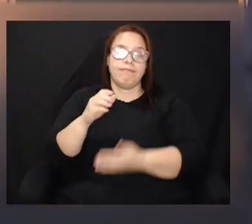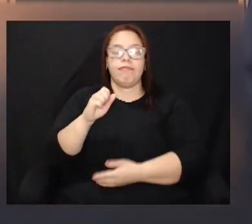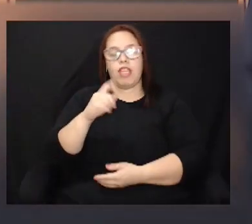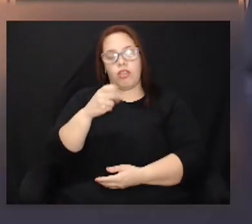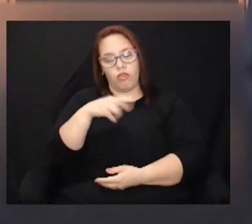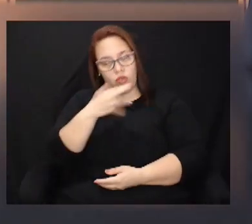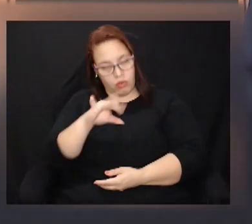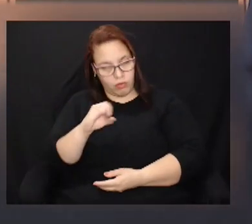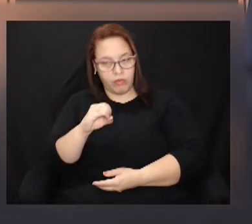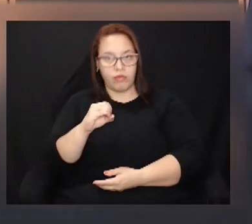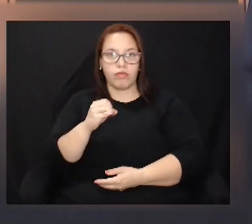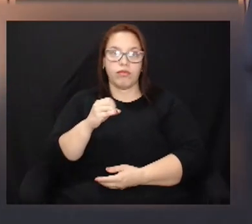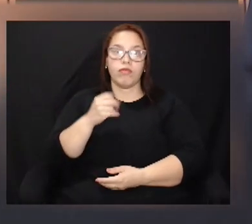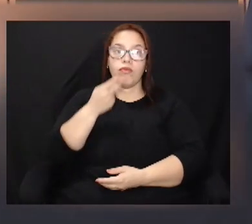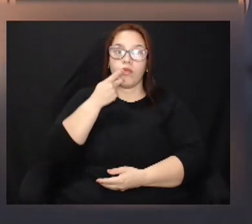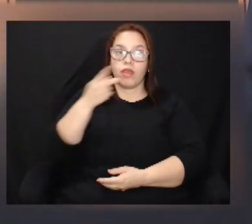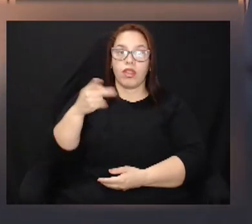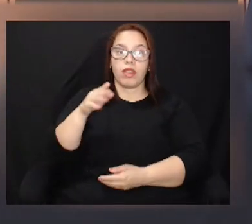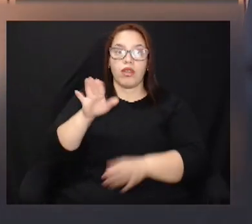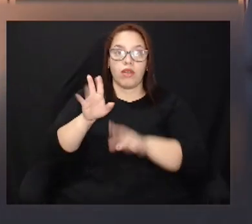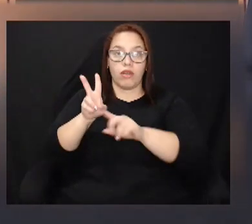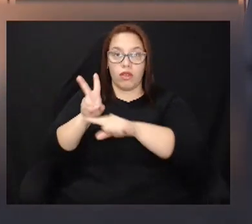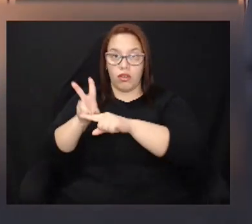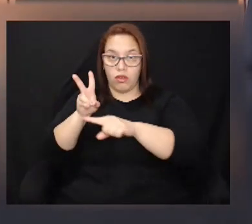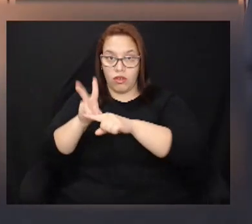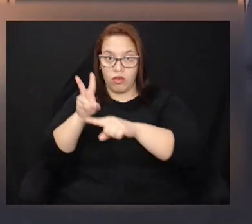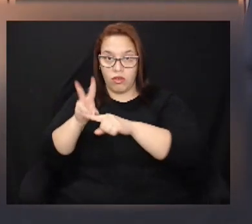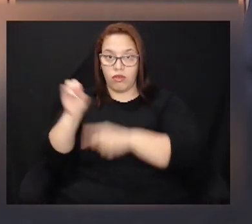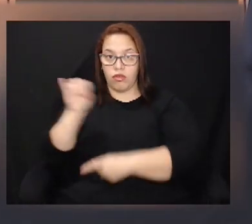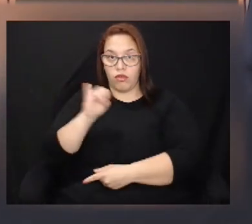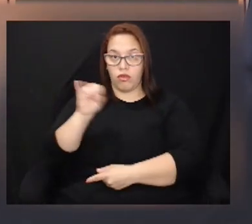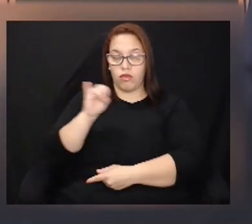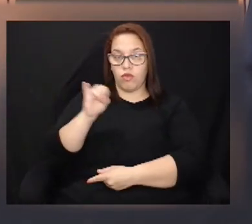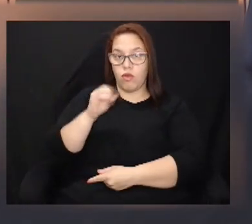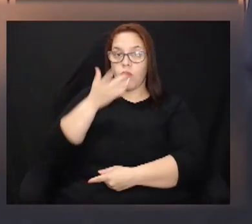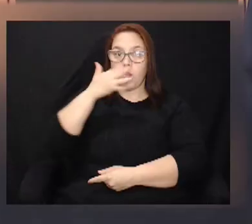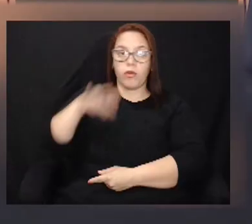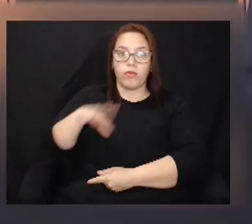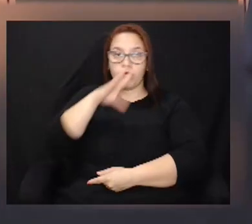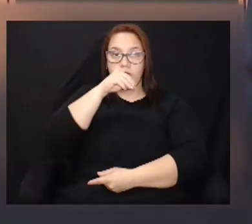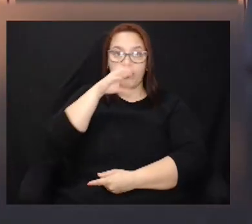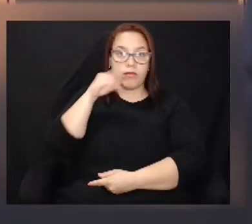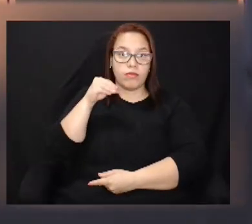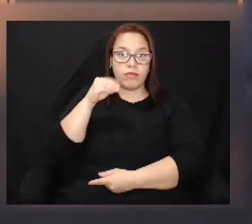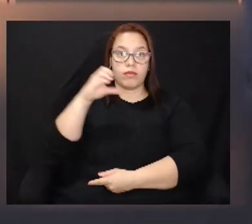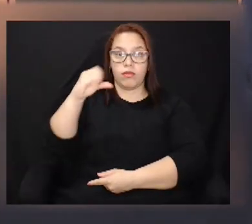você fala, fica aqui cuidando do seu irmão, para uma adolescente, uma criança, né, de 9 anos,